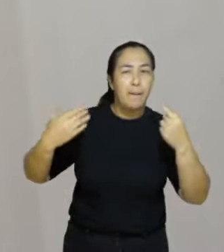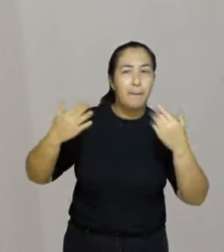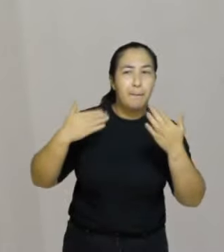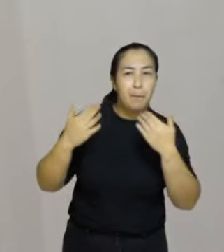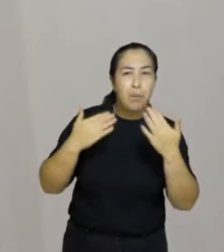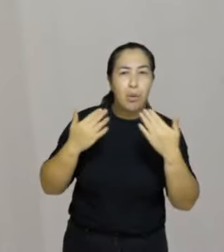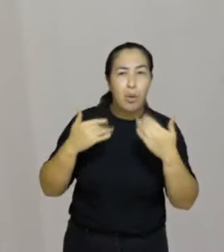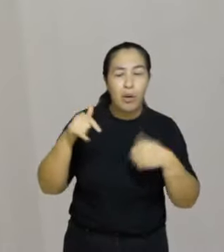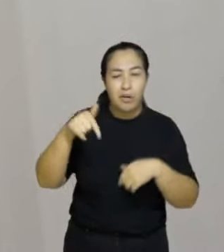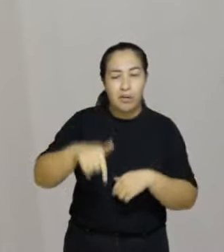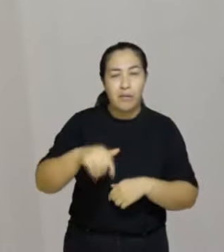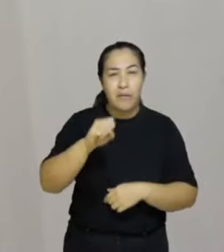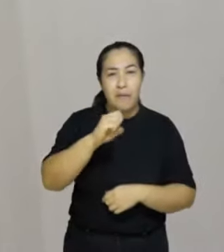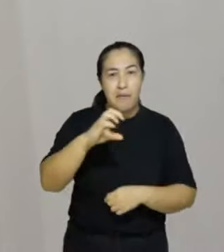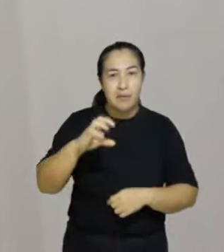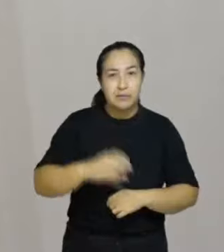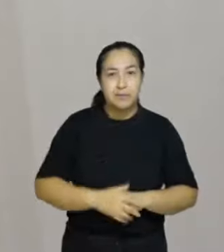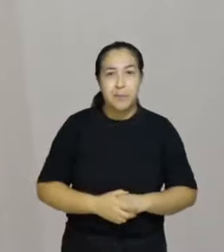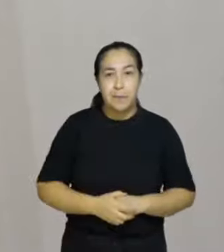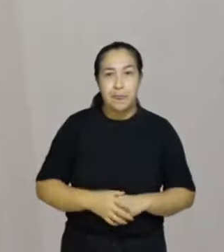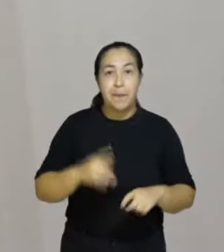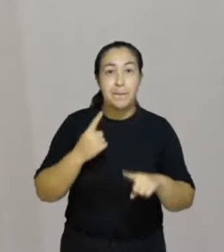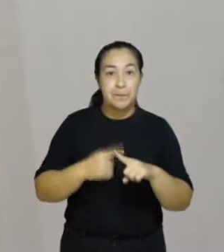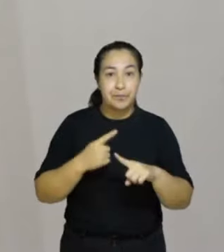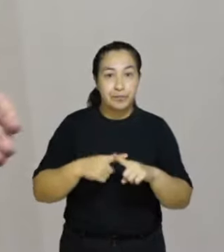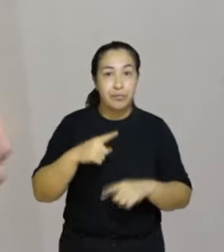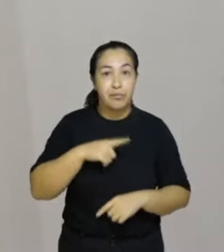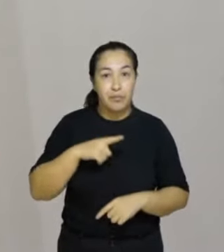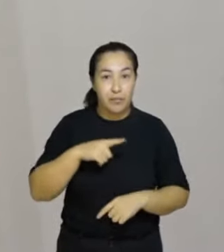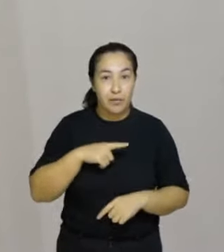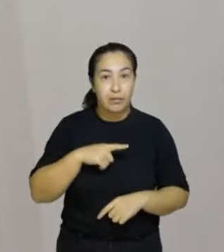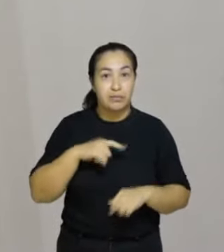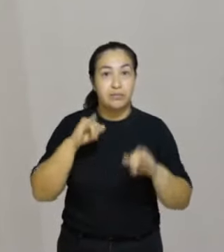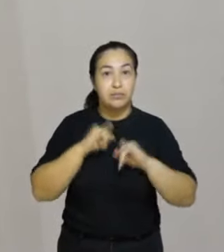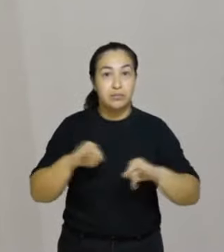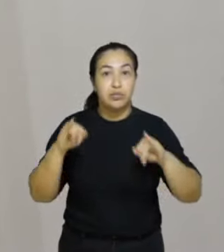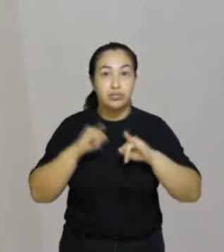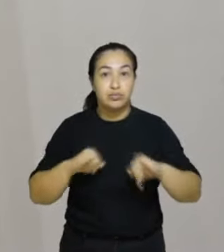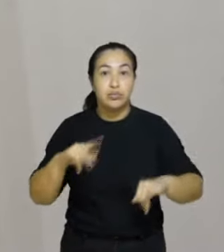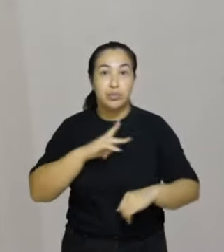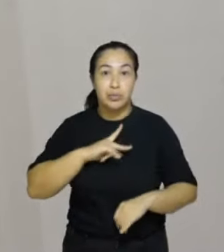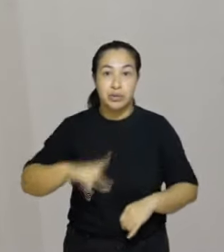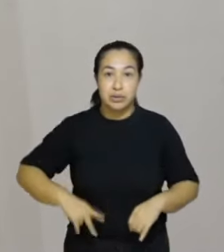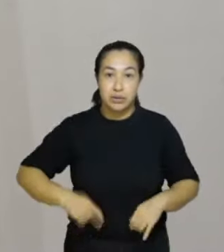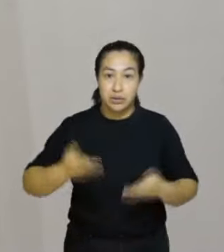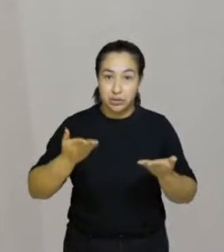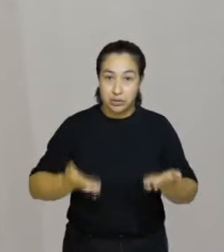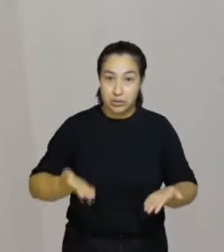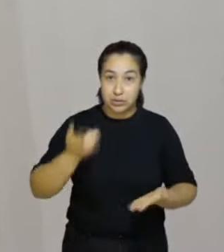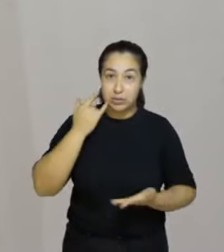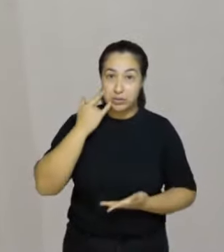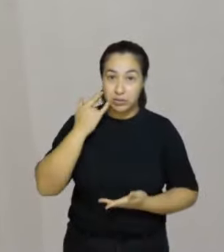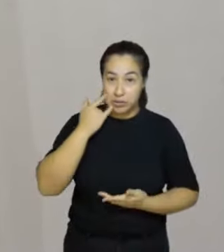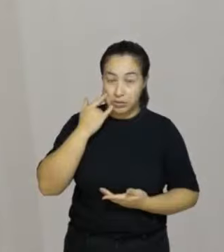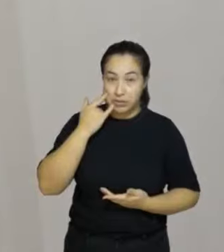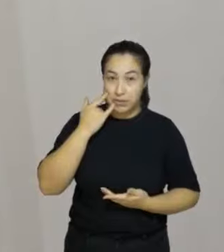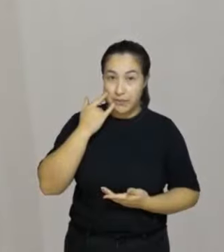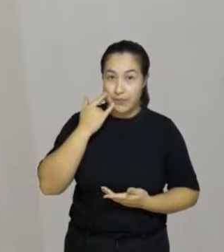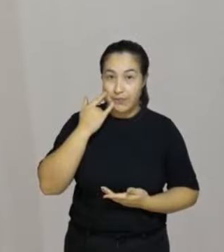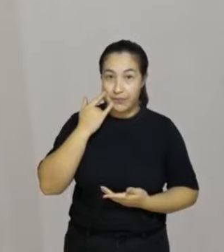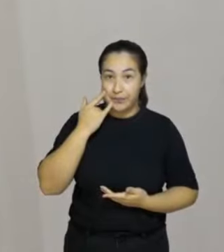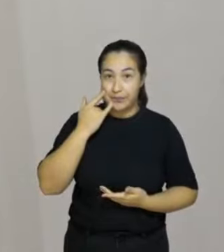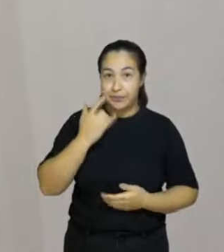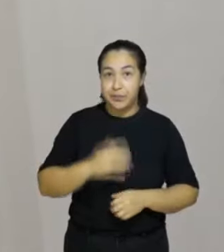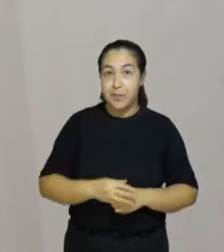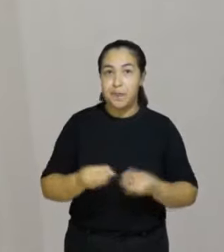em Santa Catarina, até porque teve manifestação até do presidente aqui da Alesc, em relação a como está a